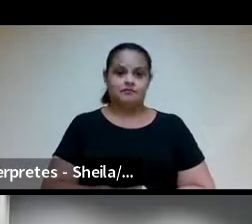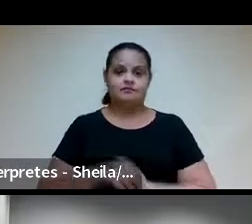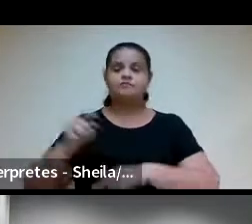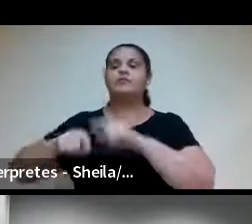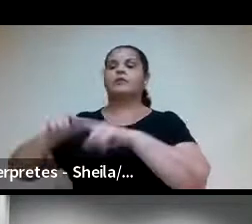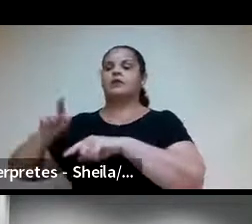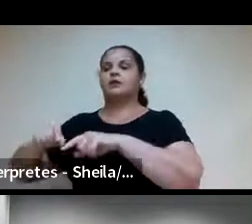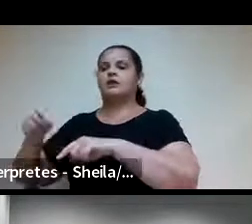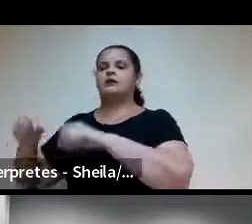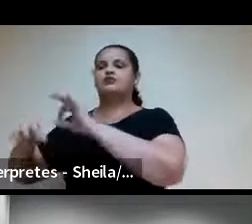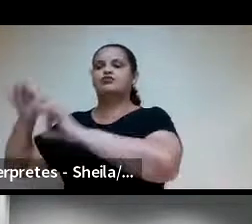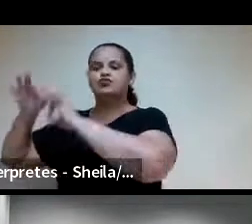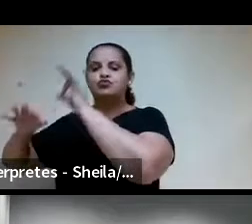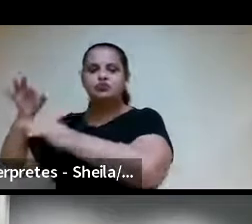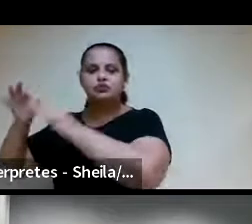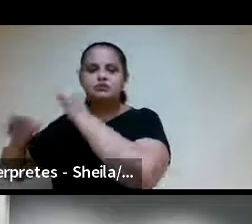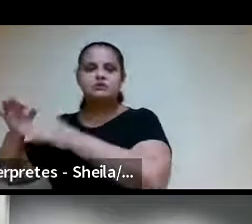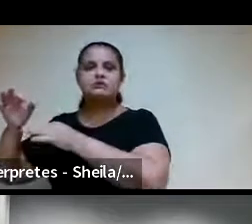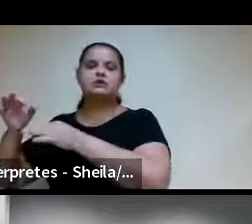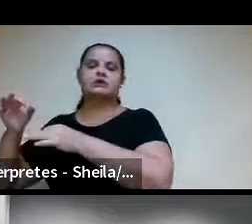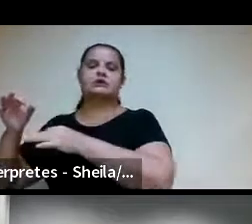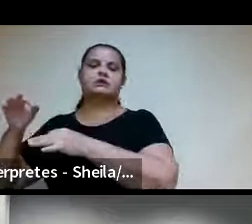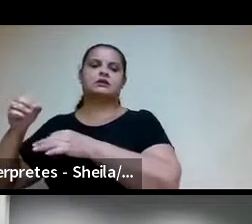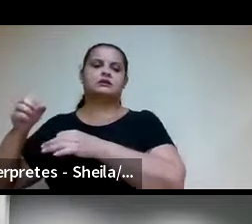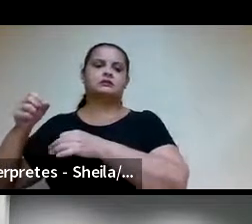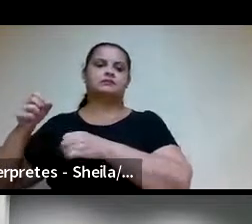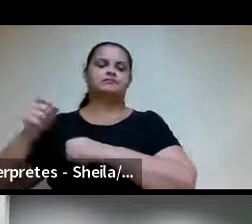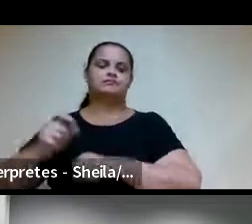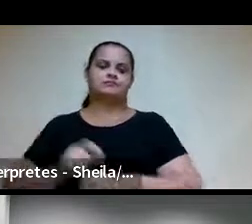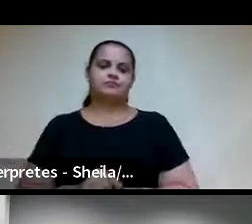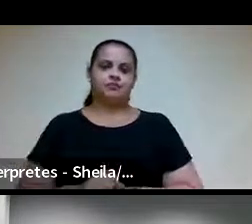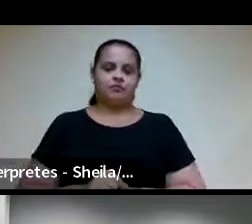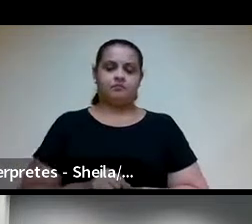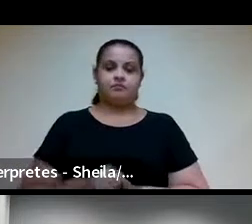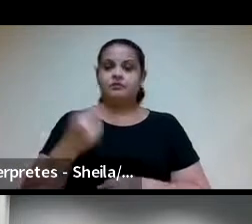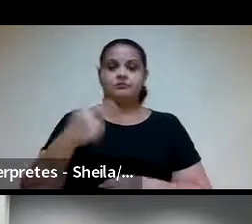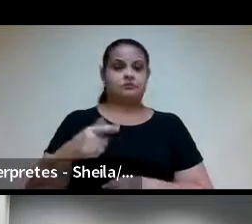judiciária, postulatória e tal, não foi